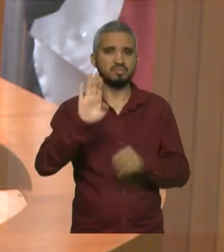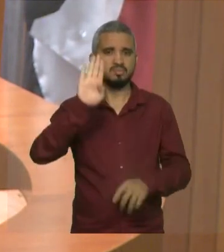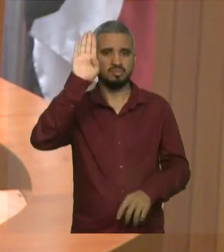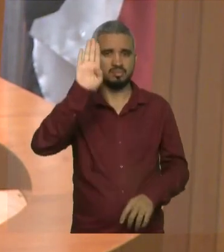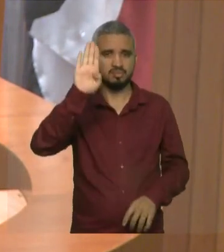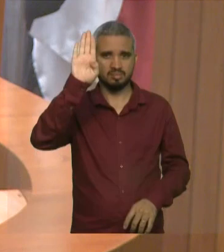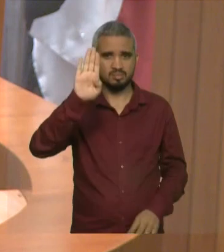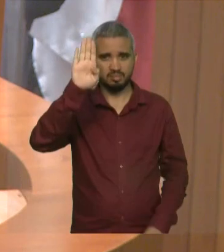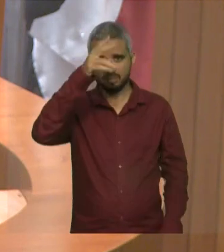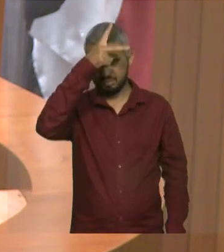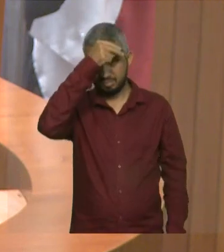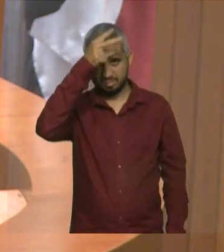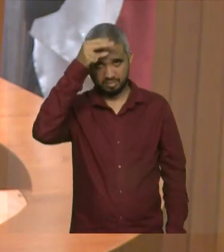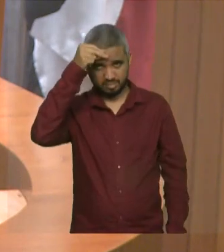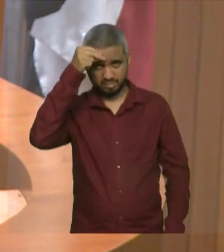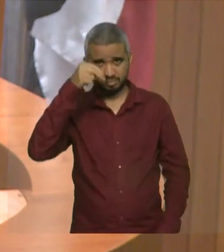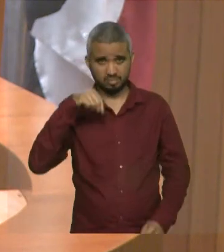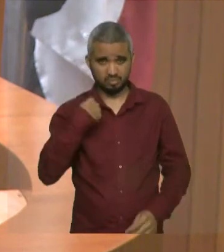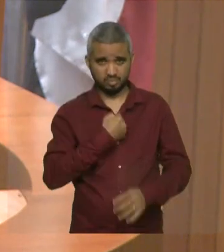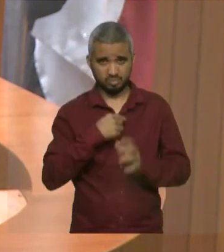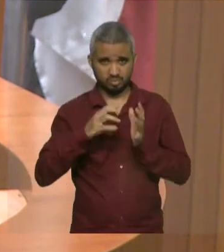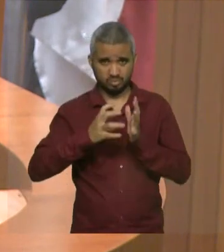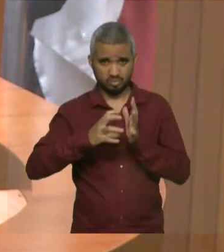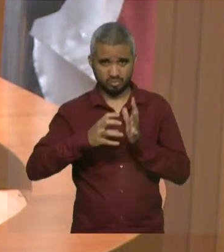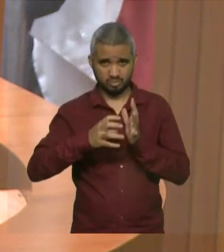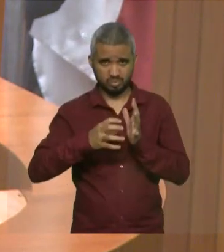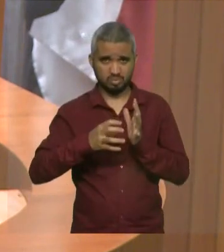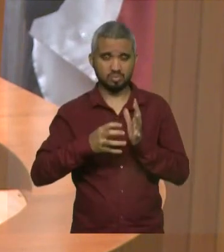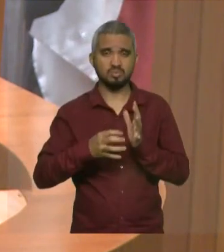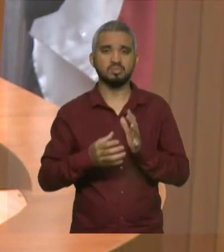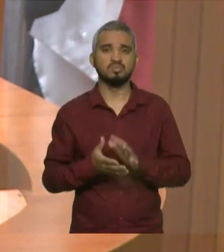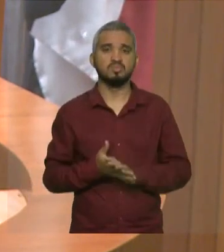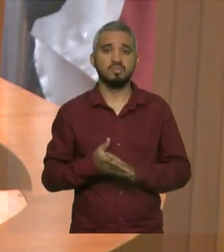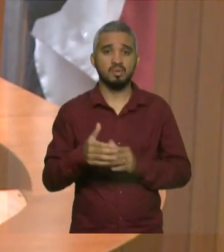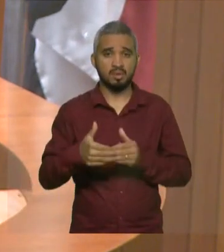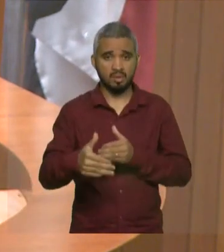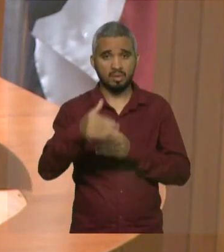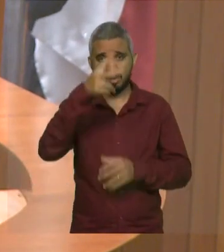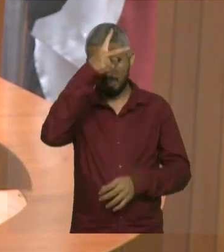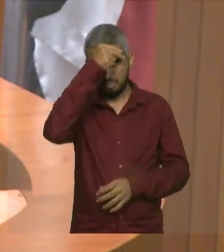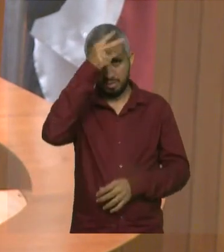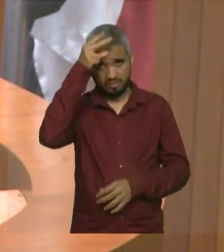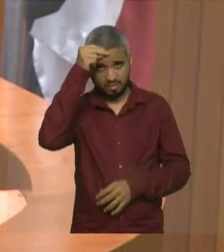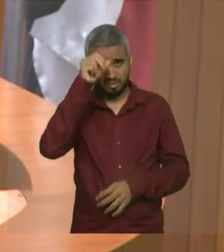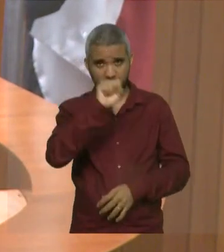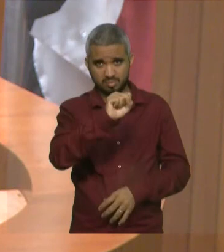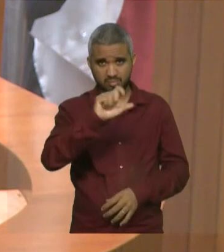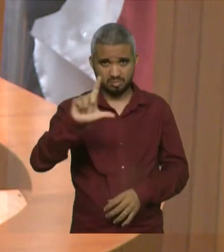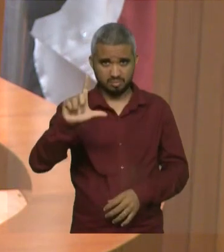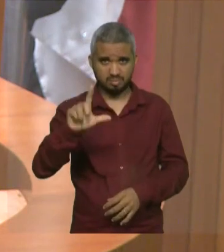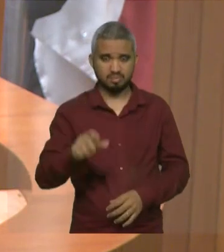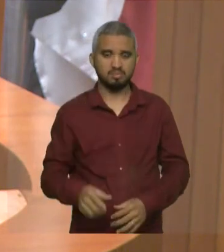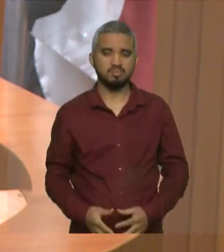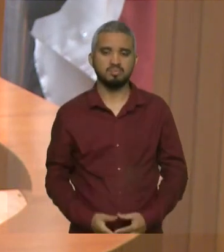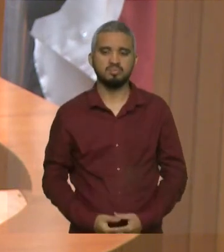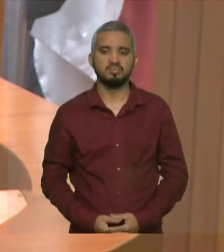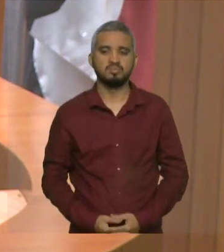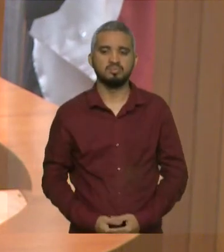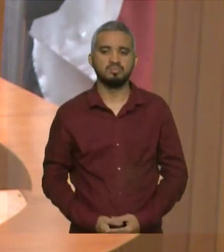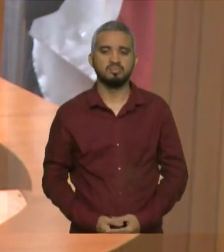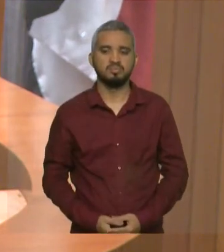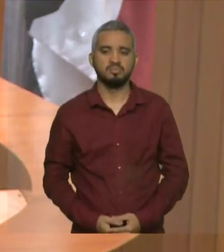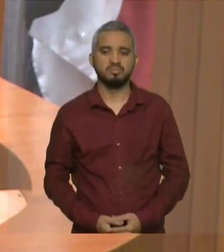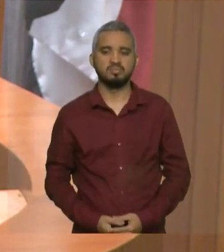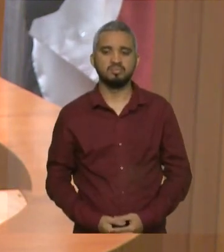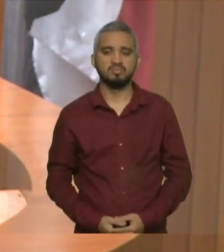pré-candidata pelo nosso partido a nossa prefeita da nossa capital. Como eu costumo